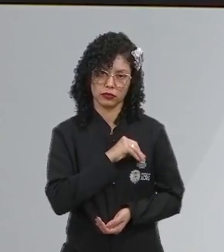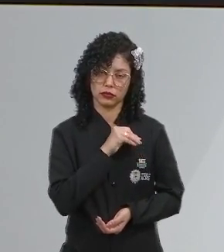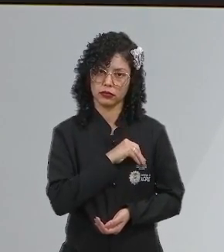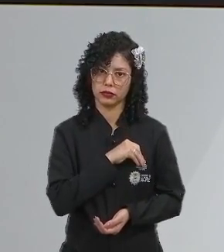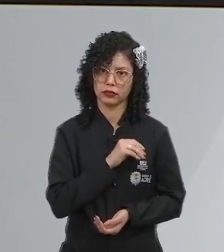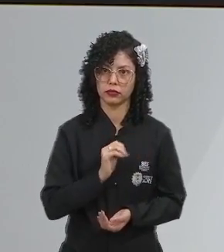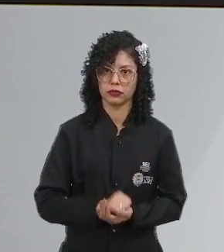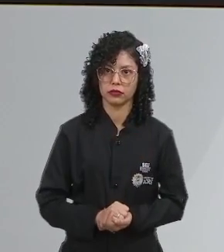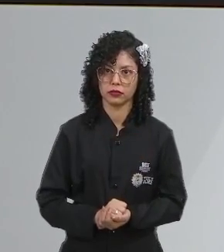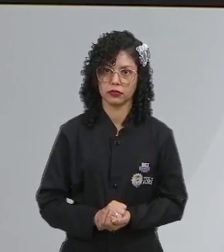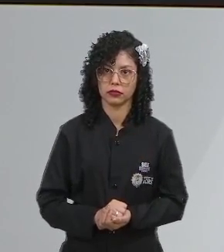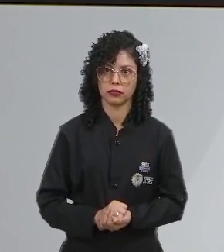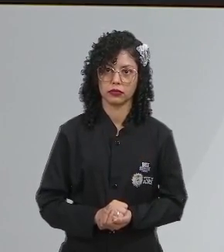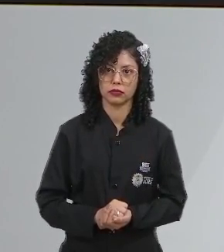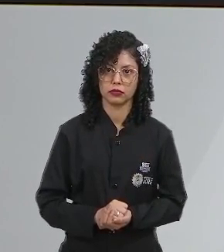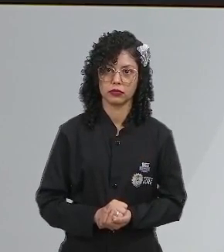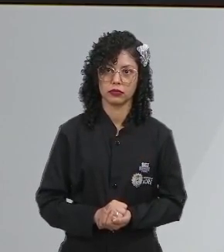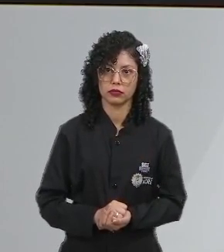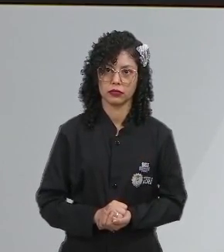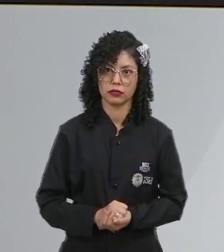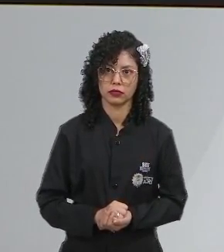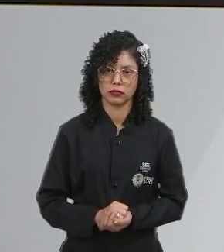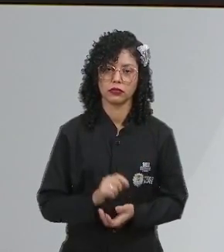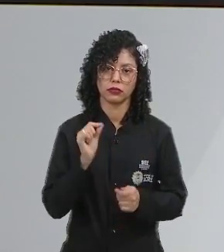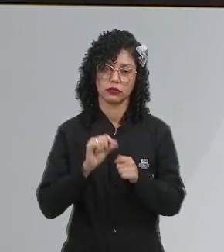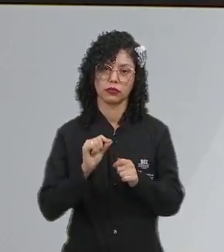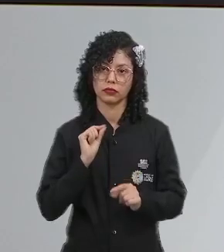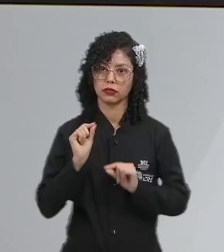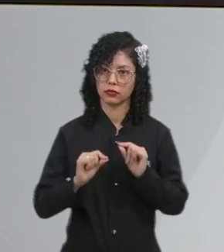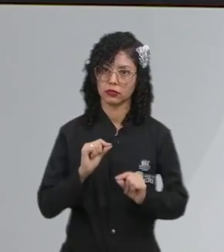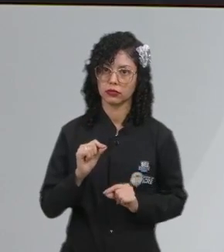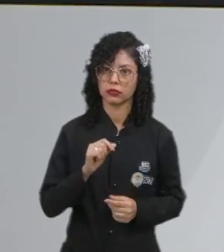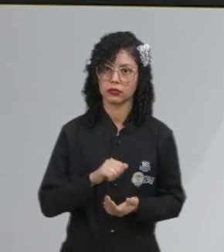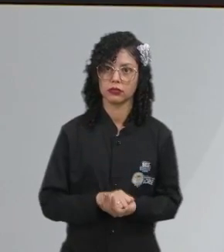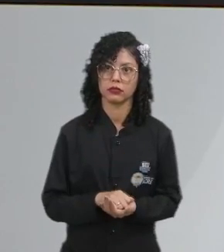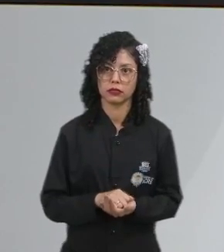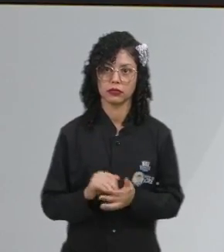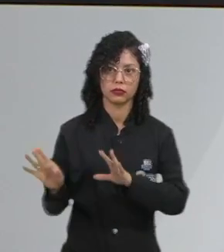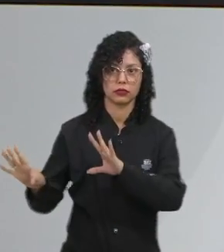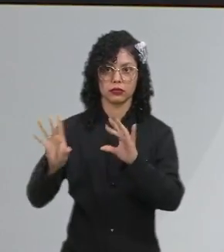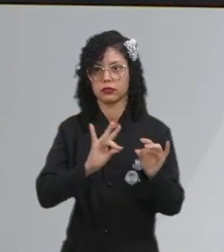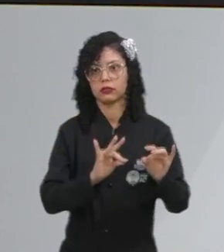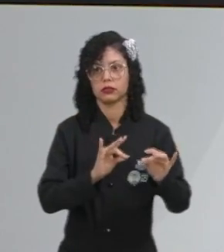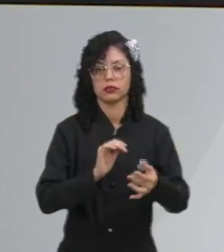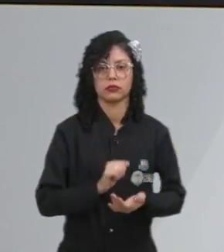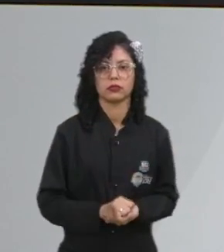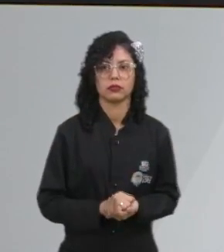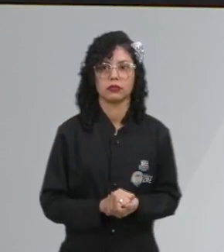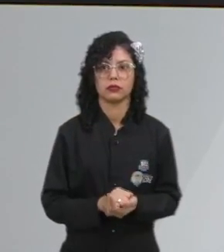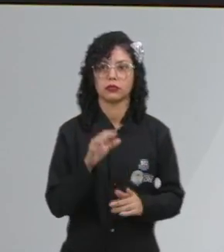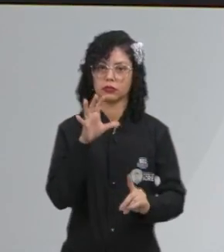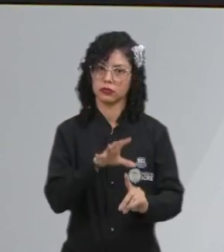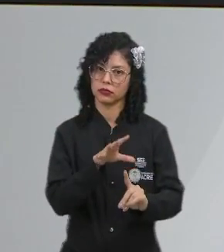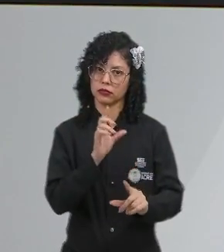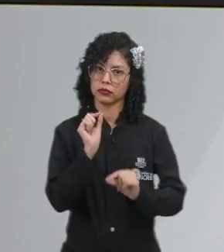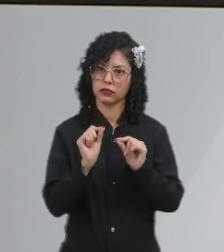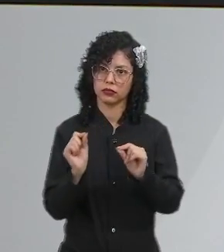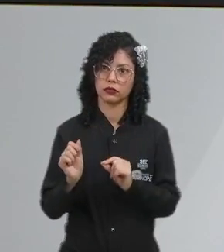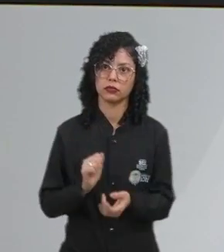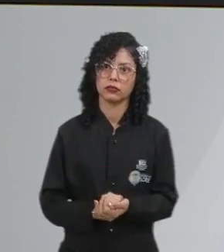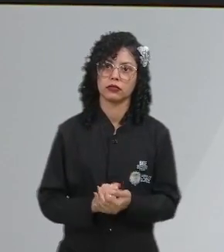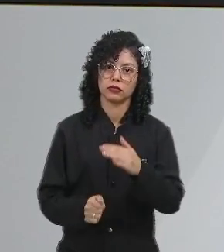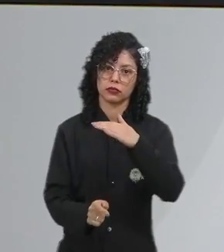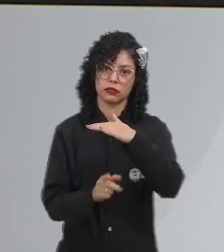para os recém-libertos, foi feito o quê? Foi trazido, né, foi incentivada a vinda dos